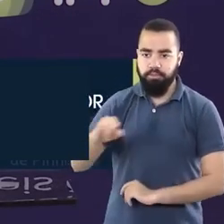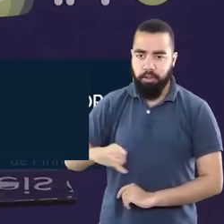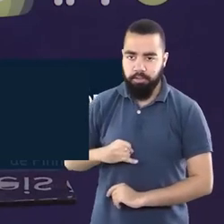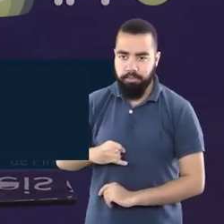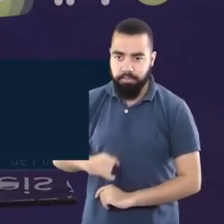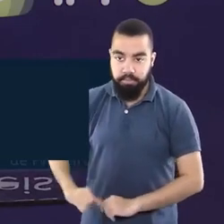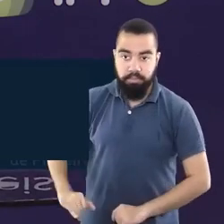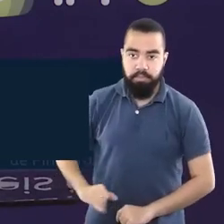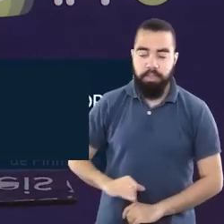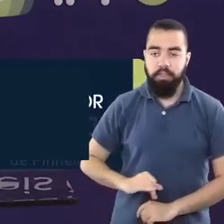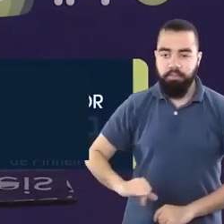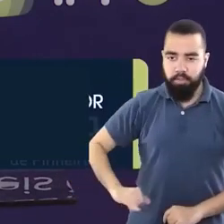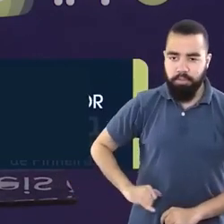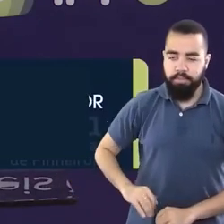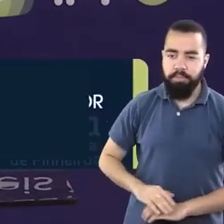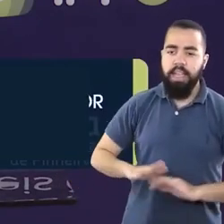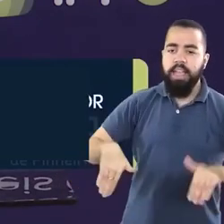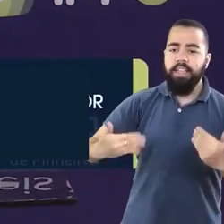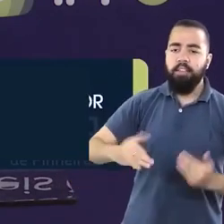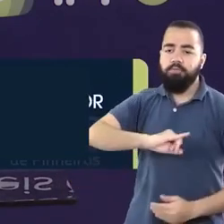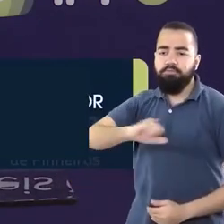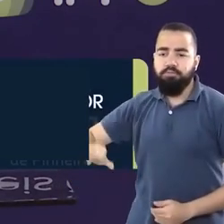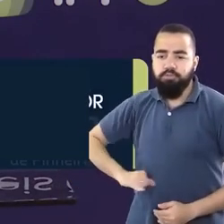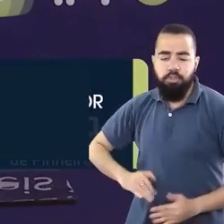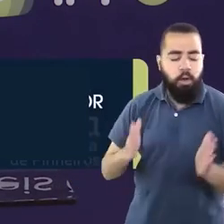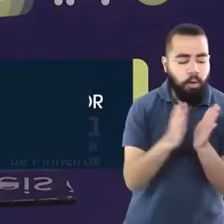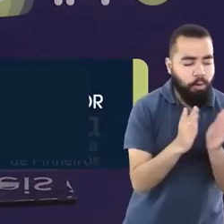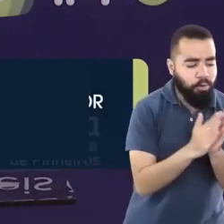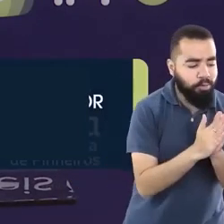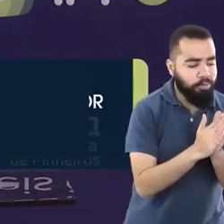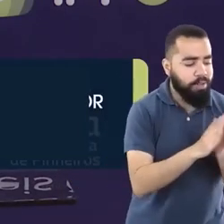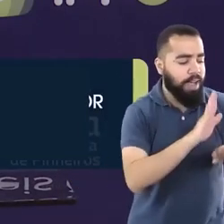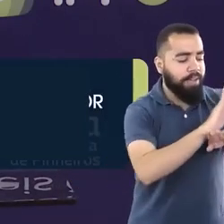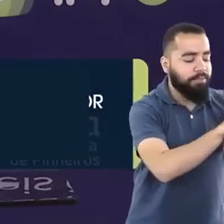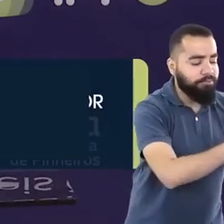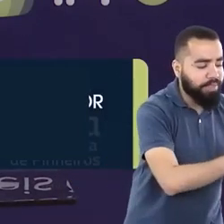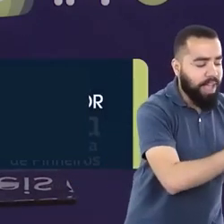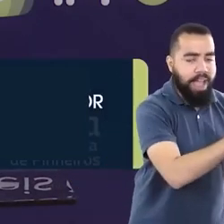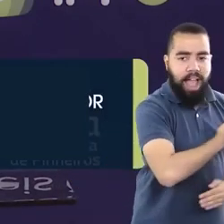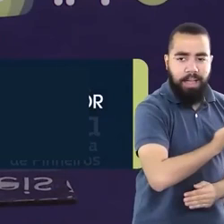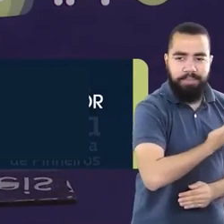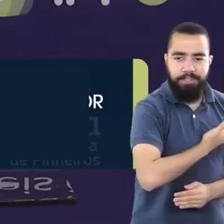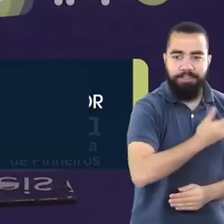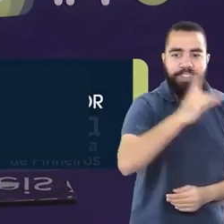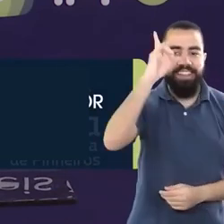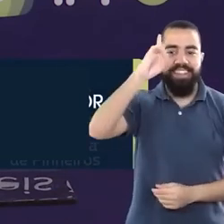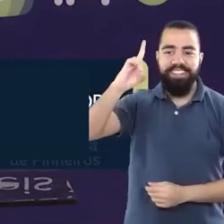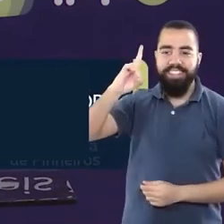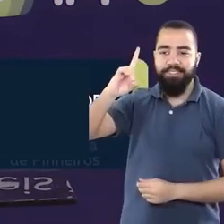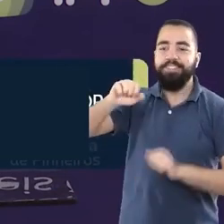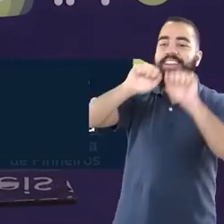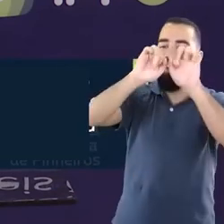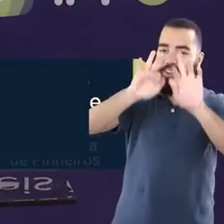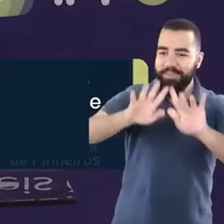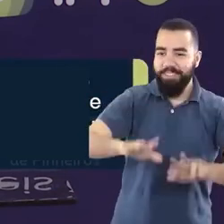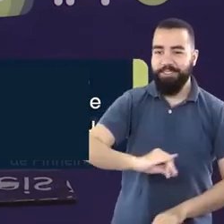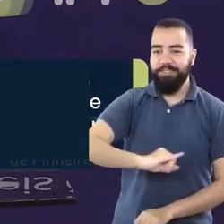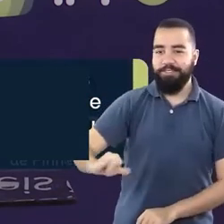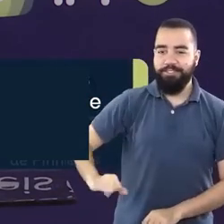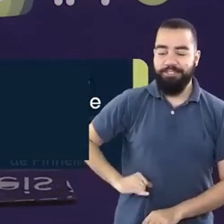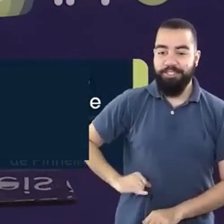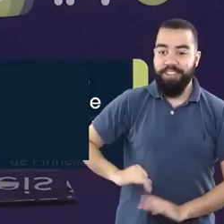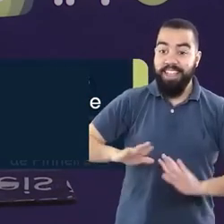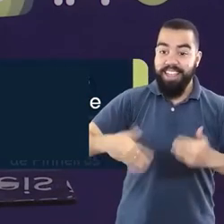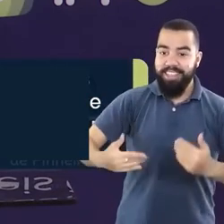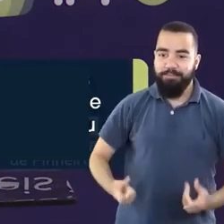Jó, quando este orava pelos seus amigos, e o Senhor deu-lhe o dobro de tudo o que antes possuíra.